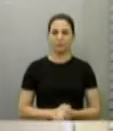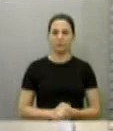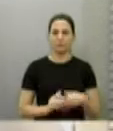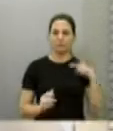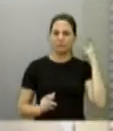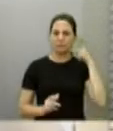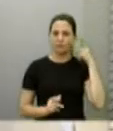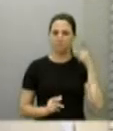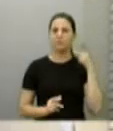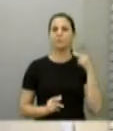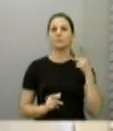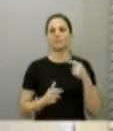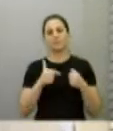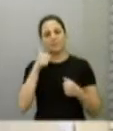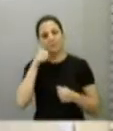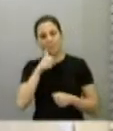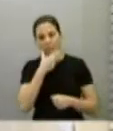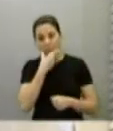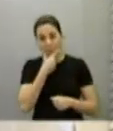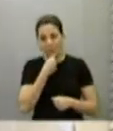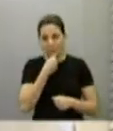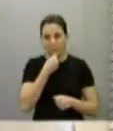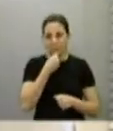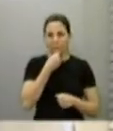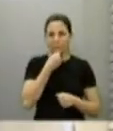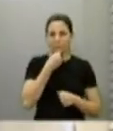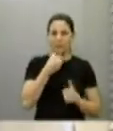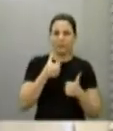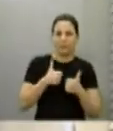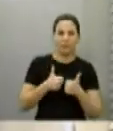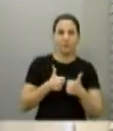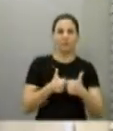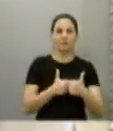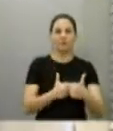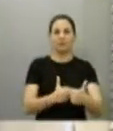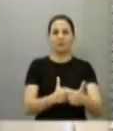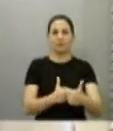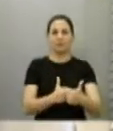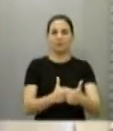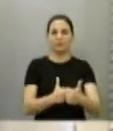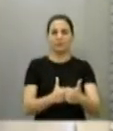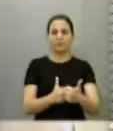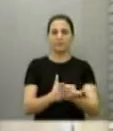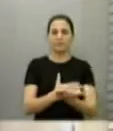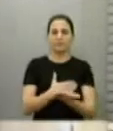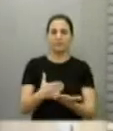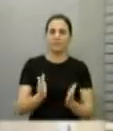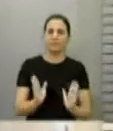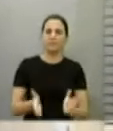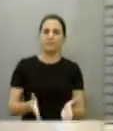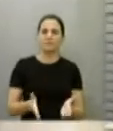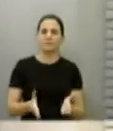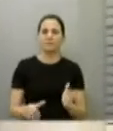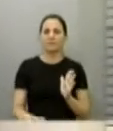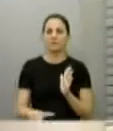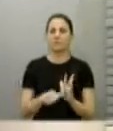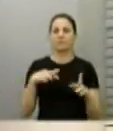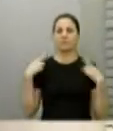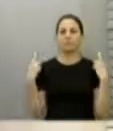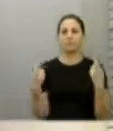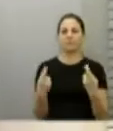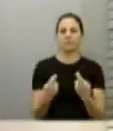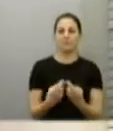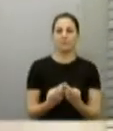Senhores vereadores, vereadoras, aqueles que nos acompanham, damos início hoje à primeira